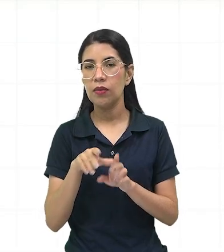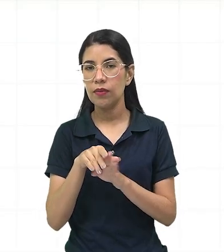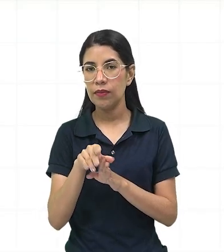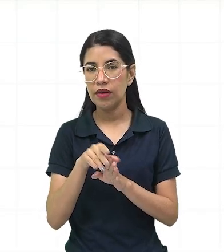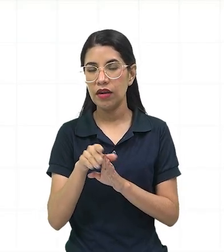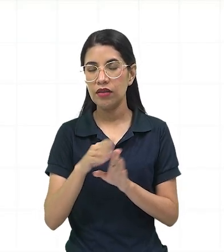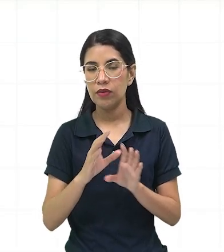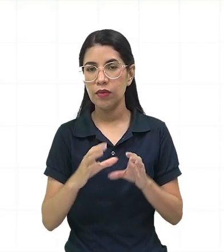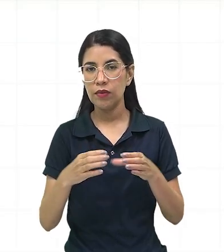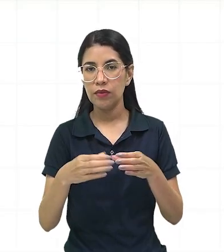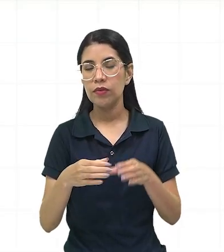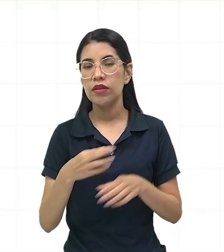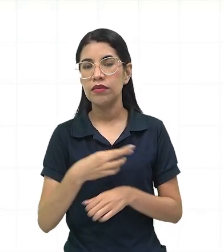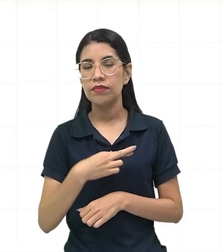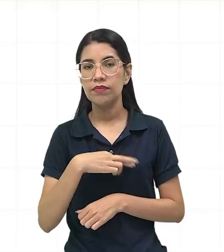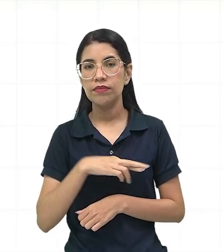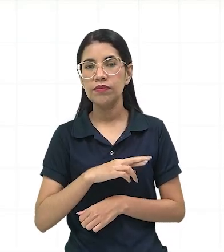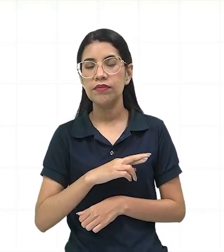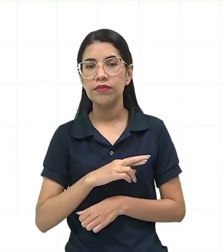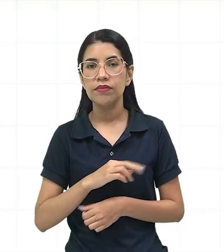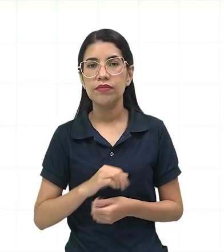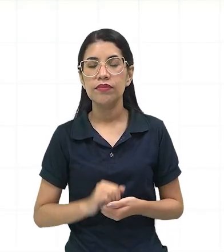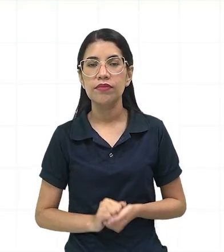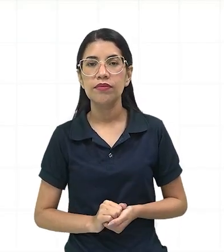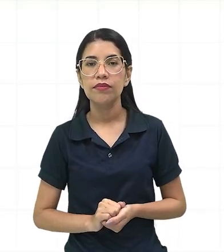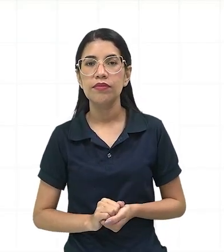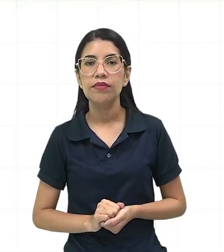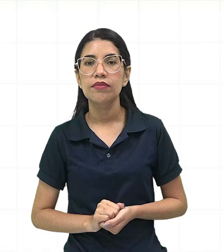comunidade religiosa,